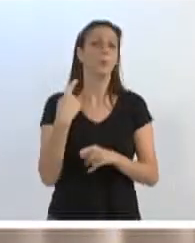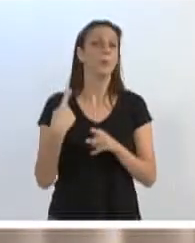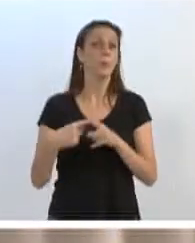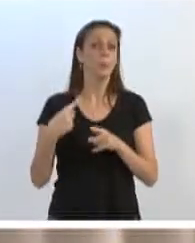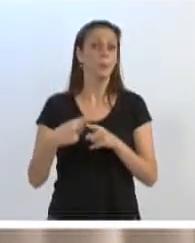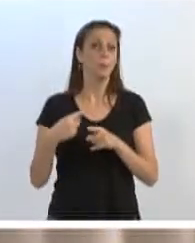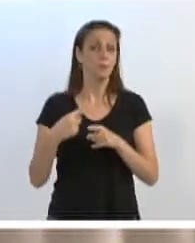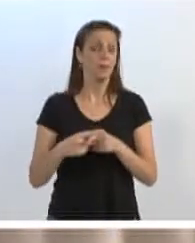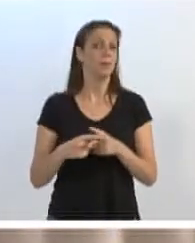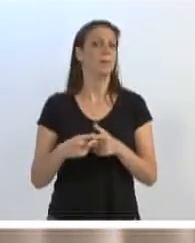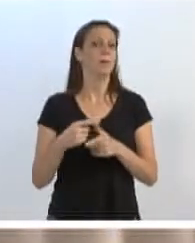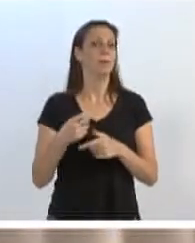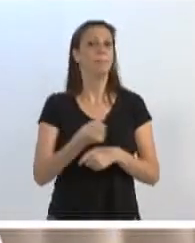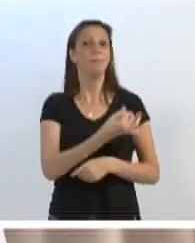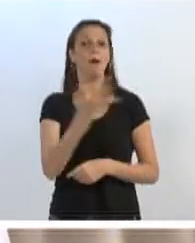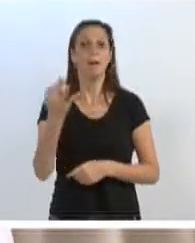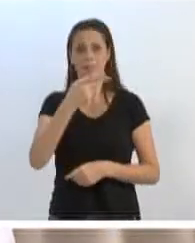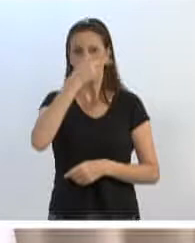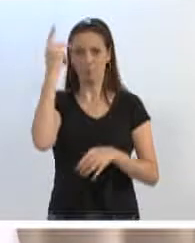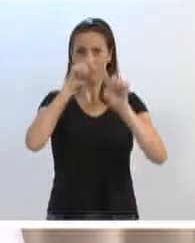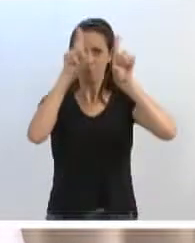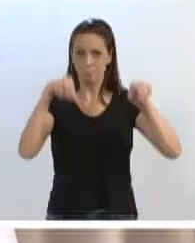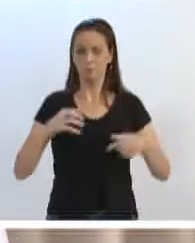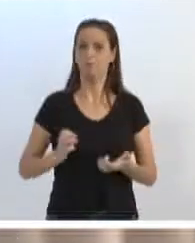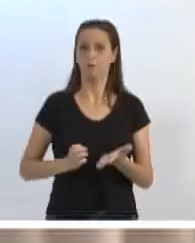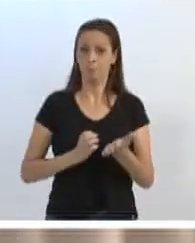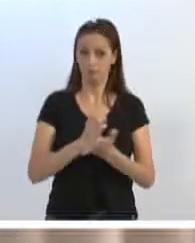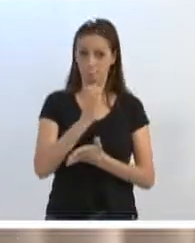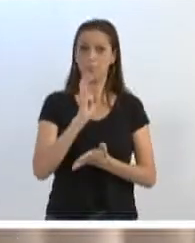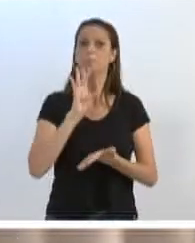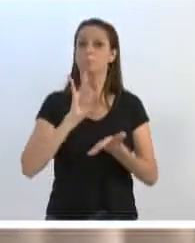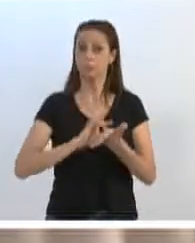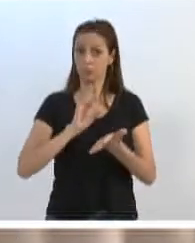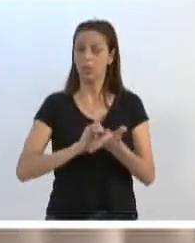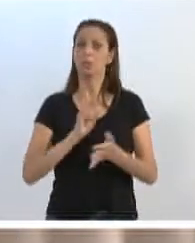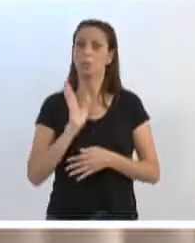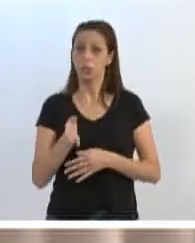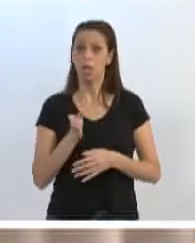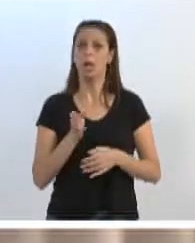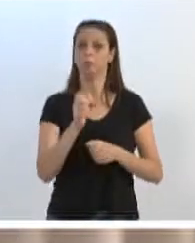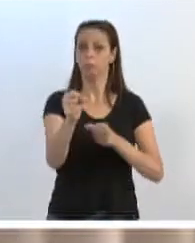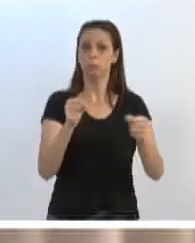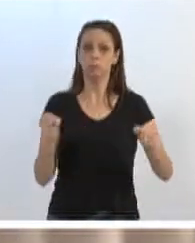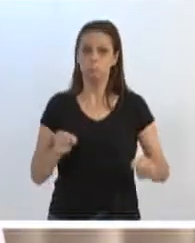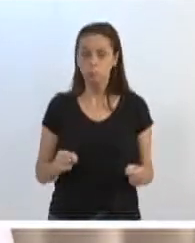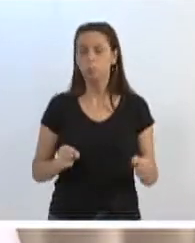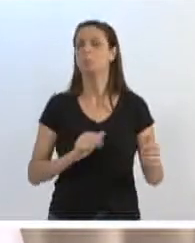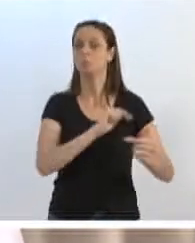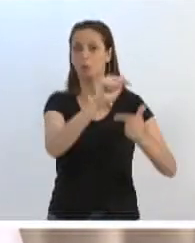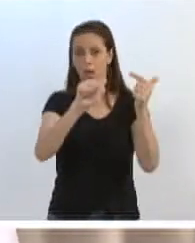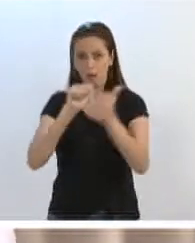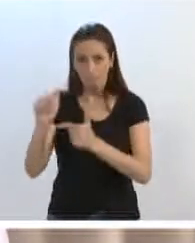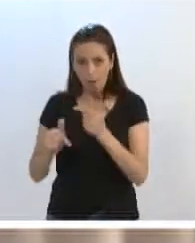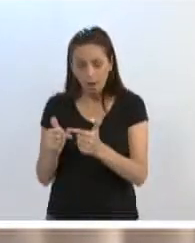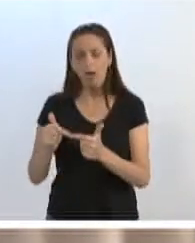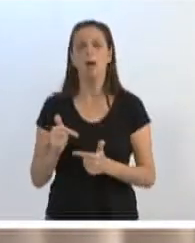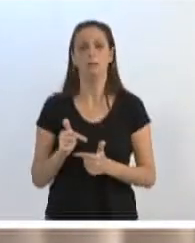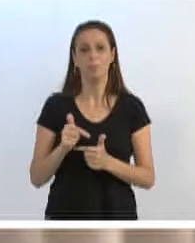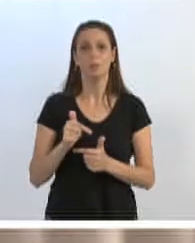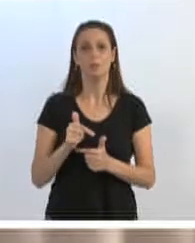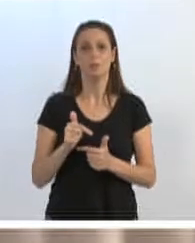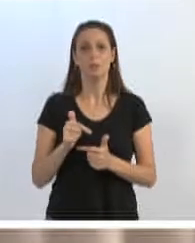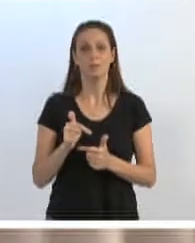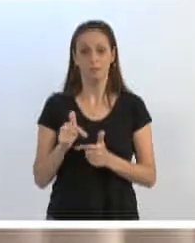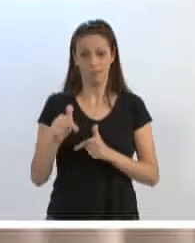grande quantidade de servidores de carreira ocupam espaços de primeiro escalão no governo do prefeito mário hildebrandt podemos estar aqui